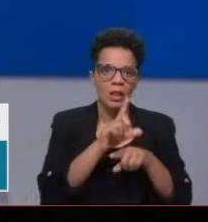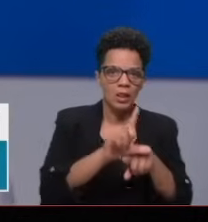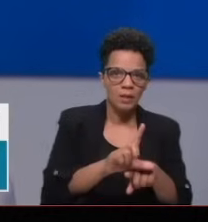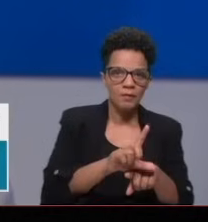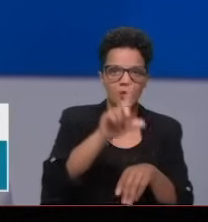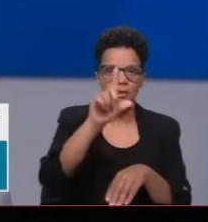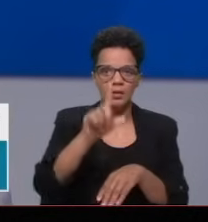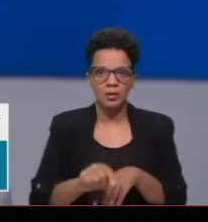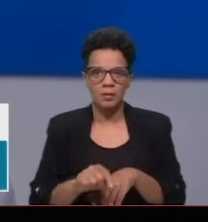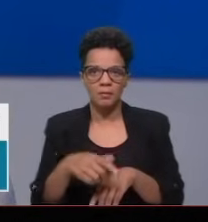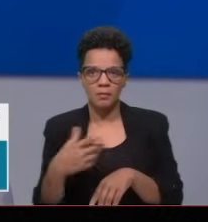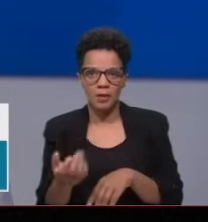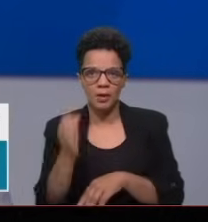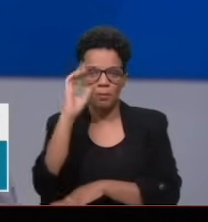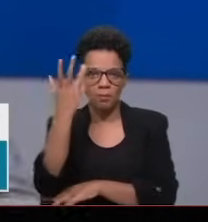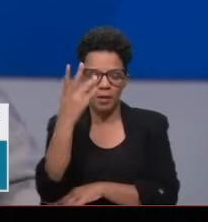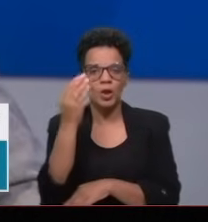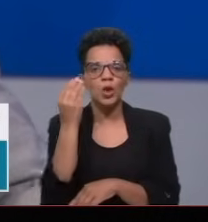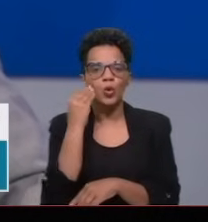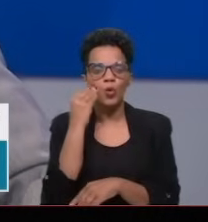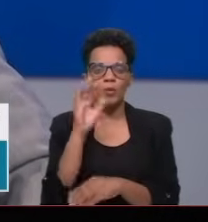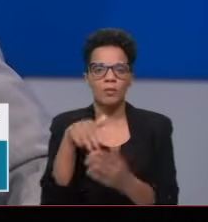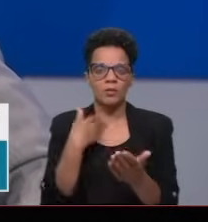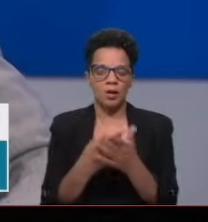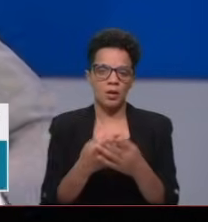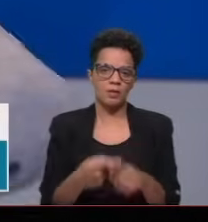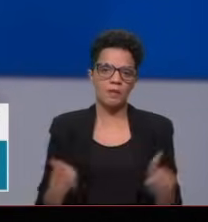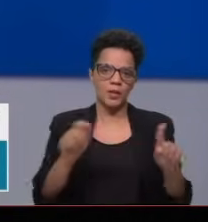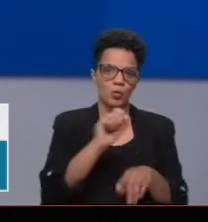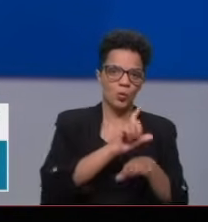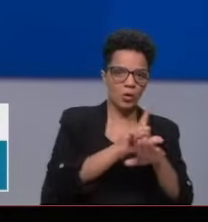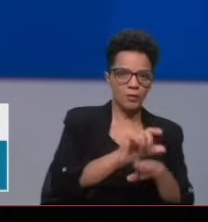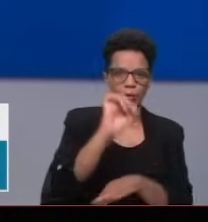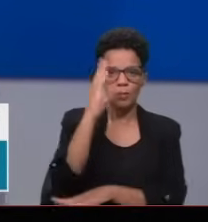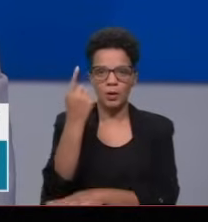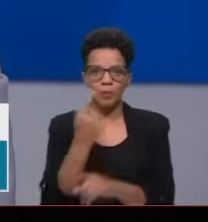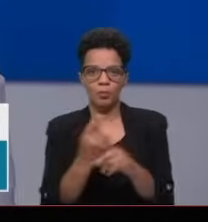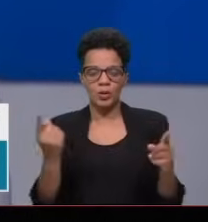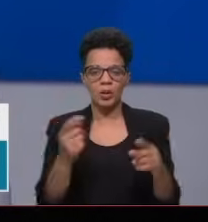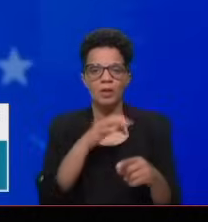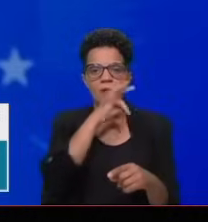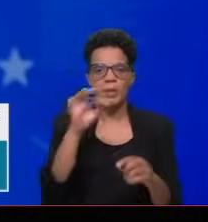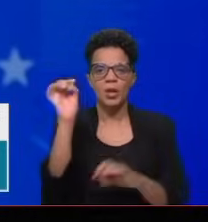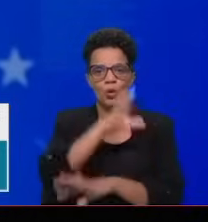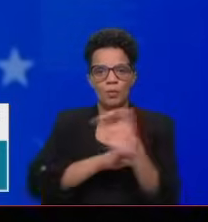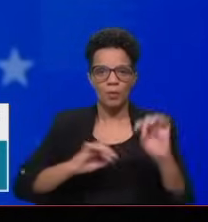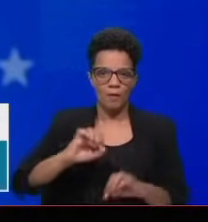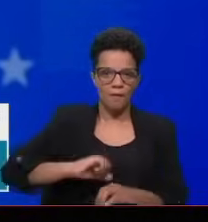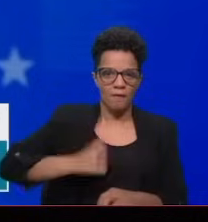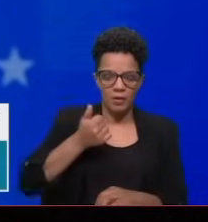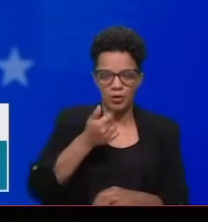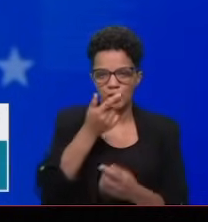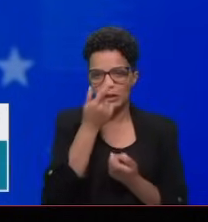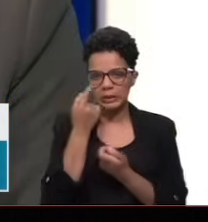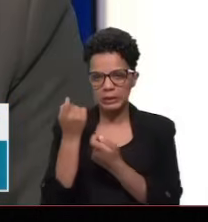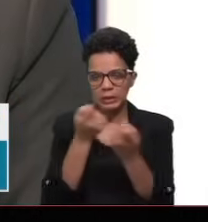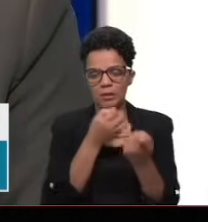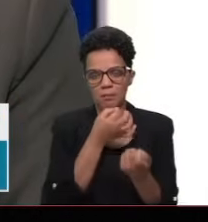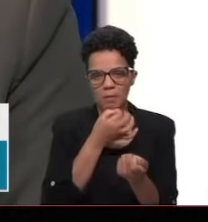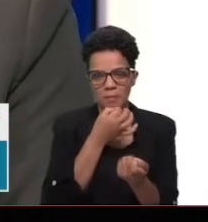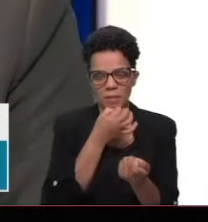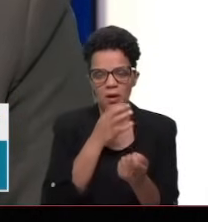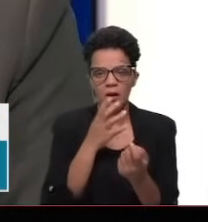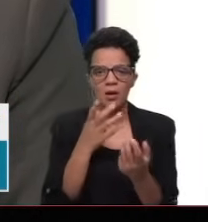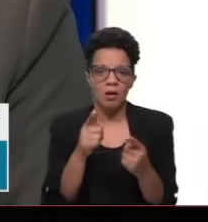eleitores o livre do pano nesta matéria porque verdadeiramente integram a mesma família europeia dos verdes tem um discurso muito próximo é mais o que